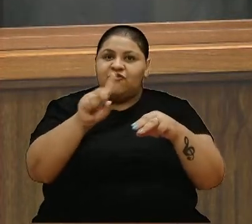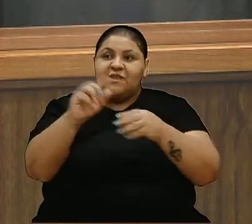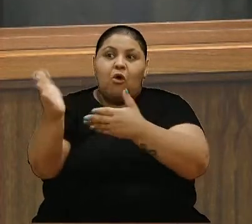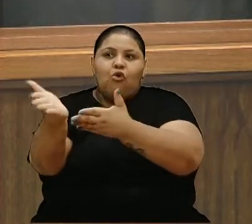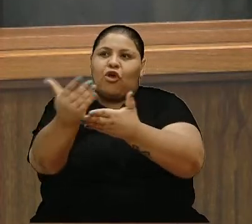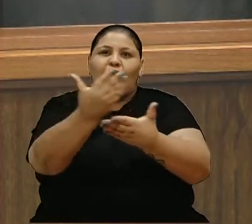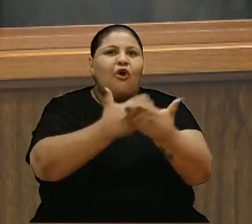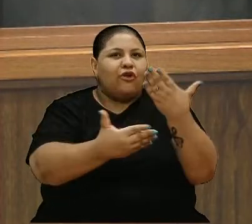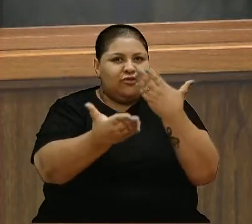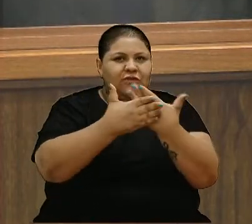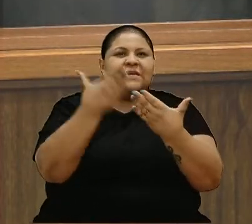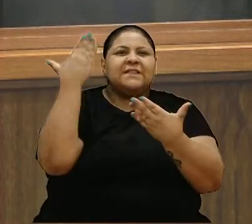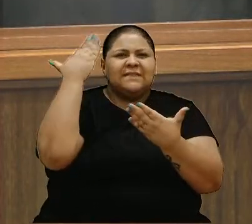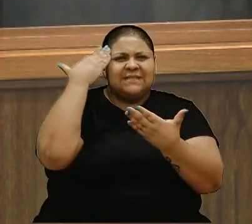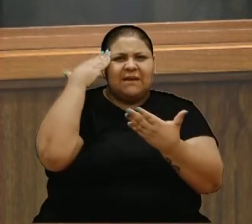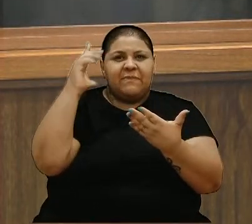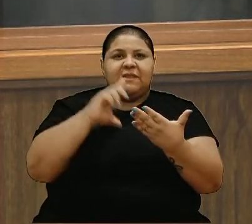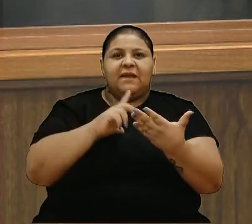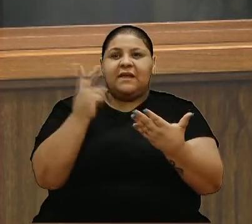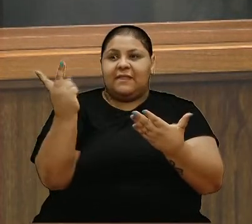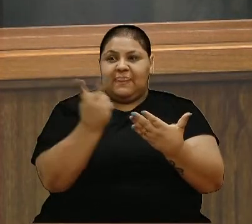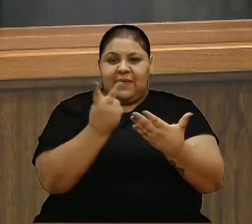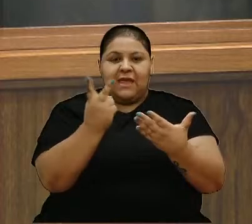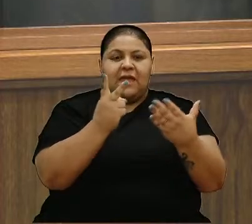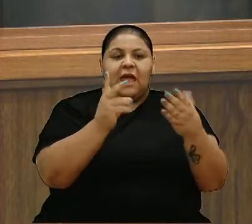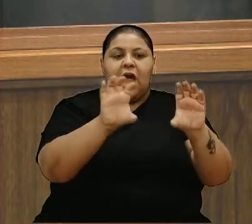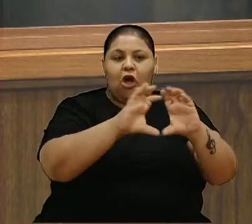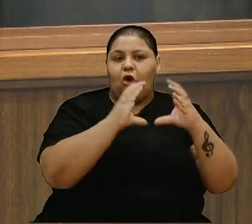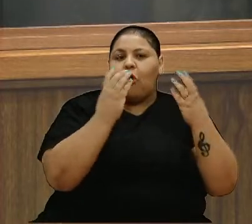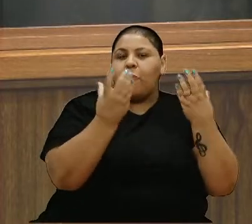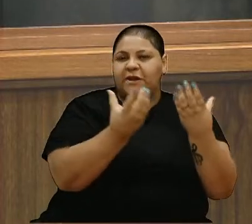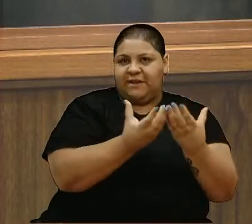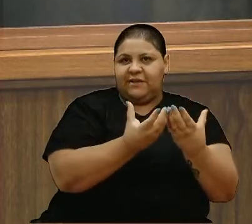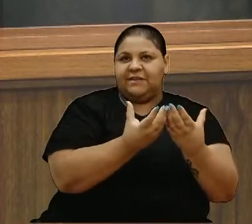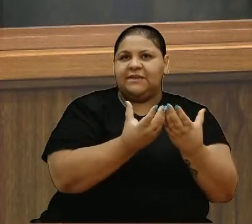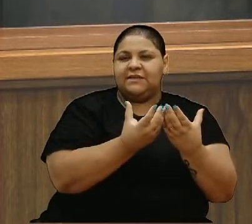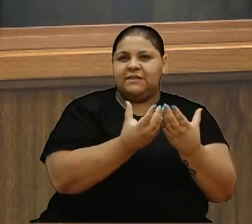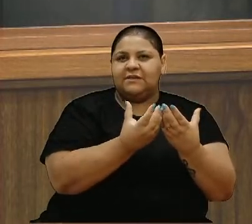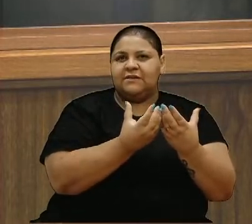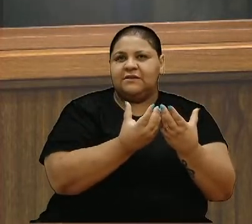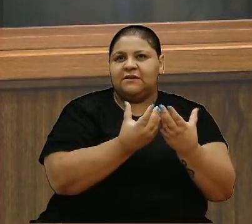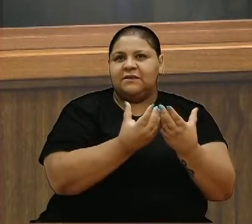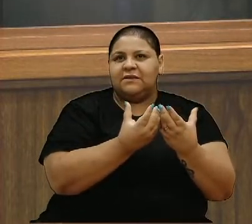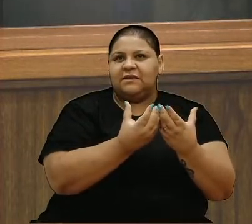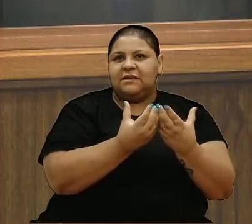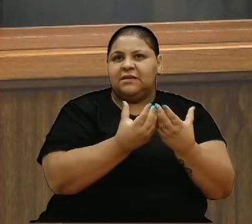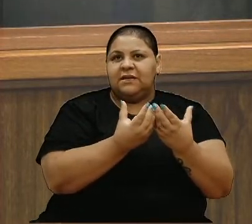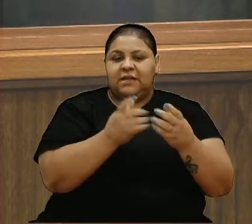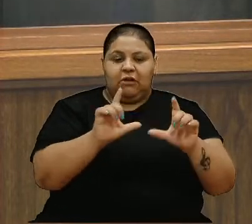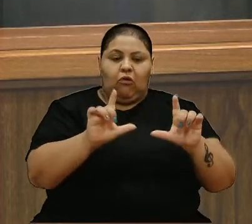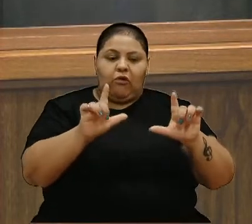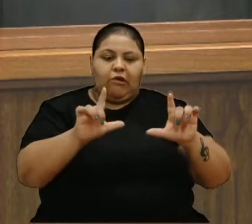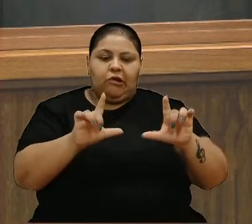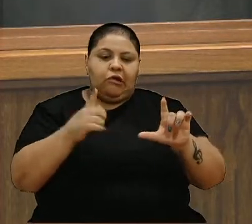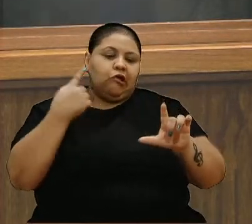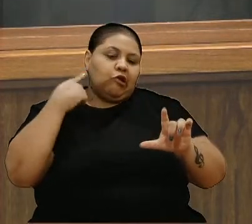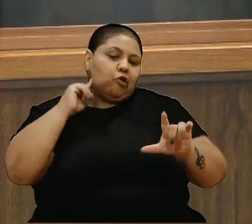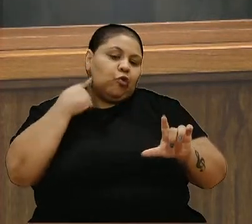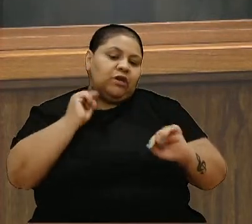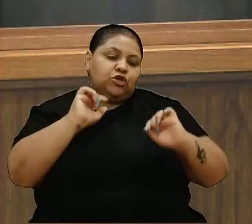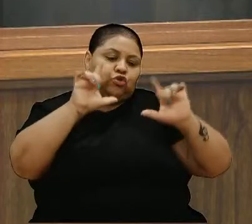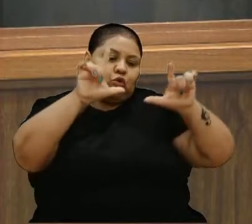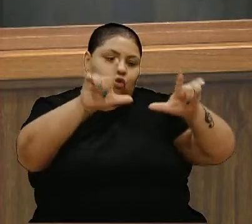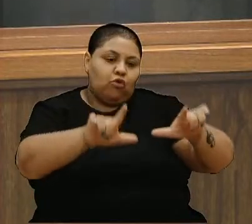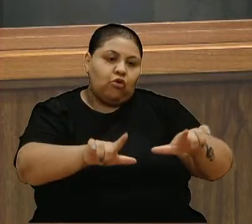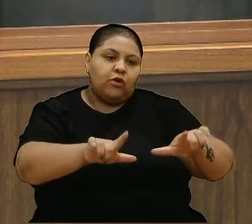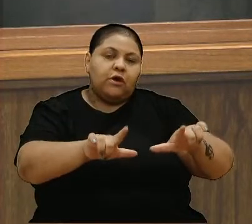tem os dois lados, né? Tem o lado da comunidade, que muitas vezes coloca em lugares que até dá risco